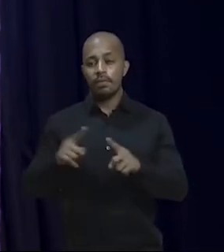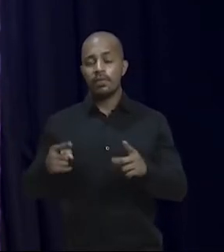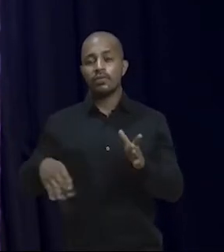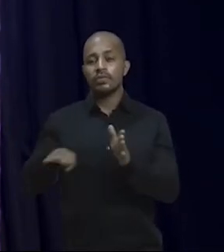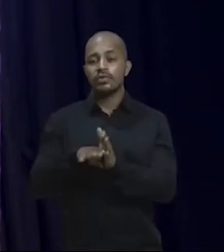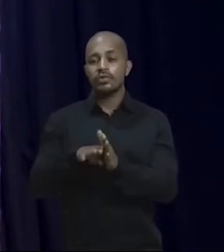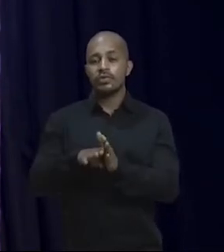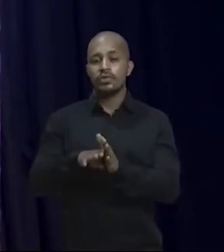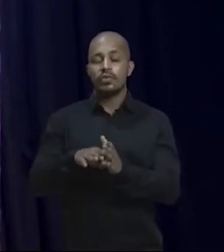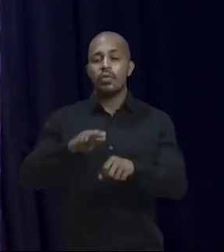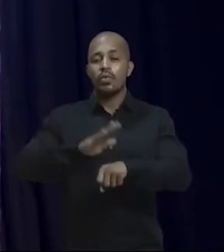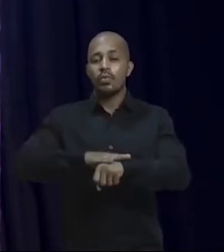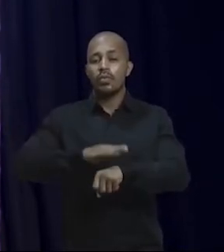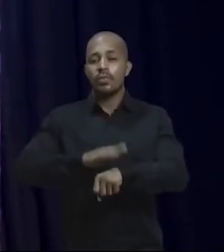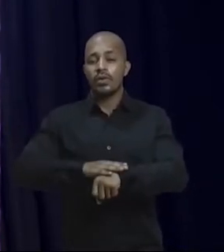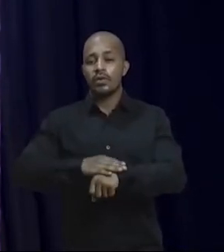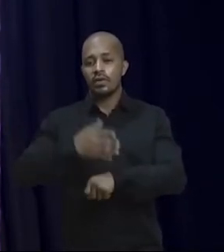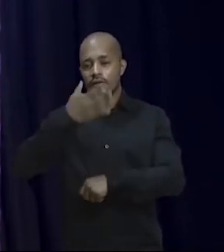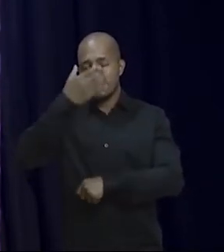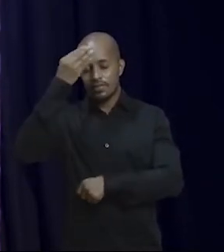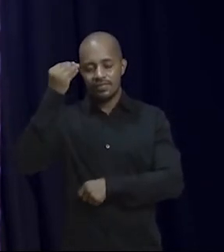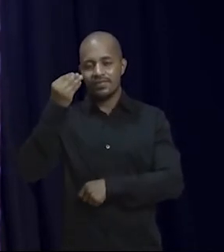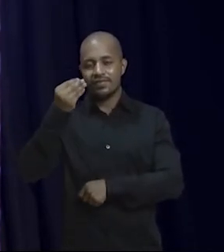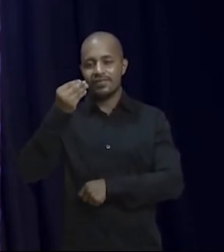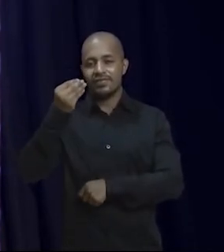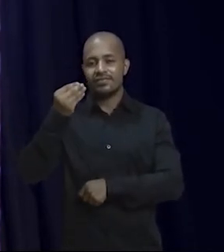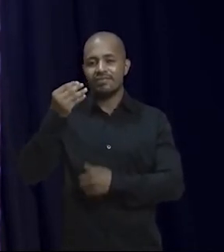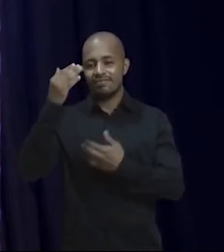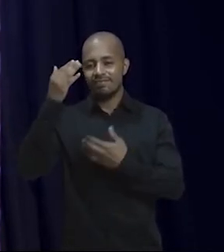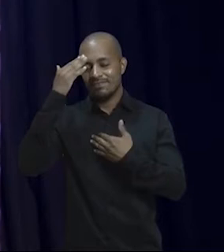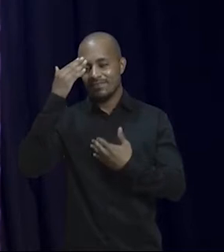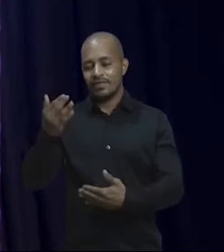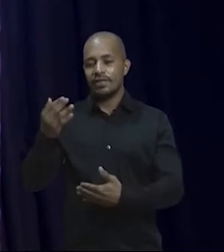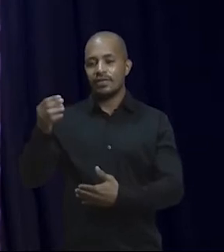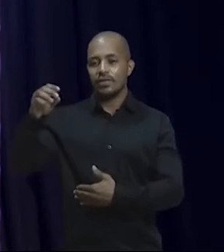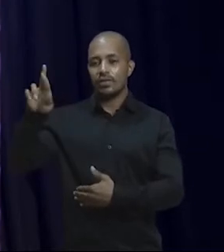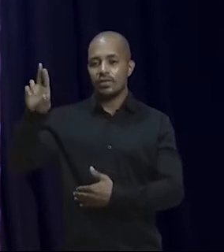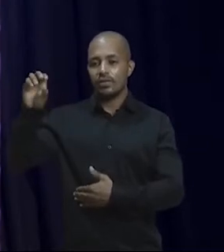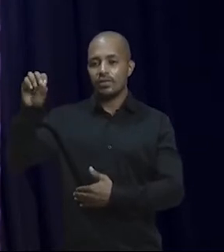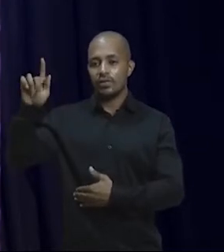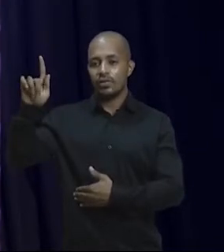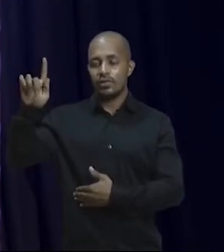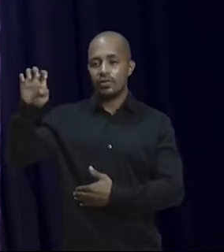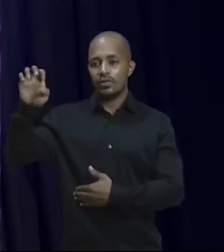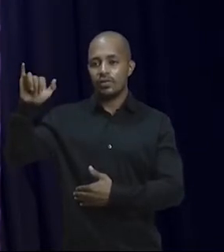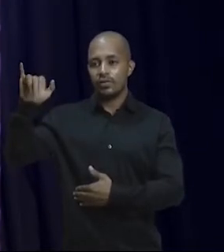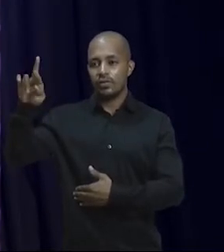época de... Eu esqueci de saudar meu amigo Rogério Correia também.